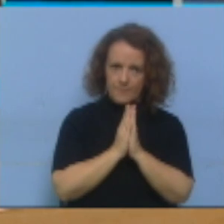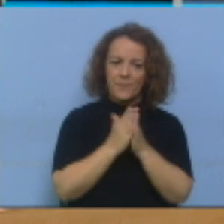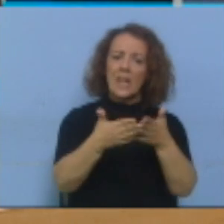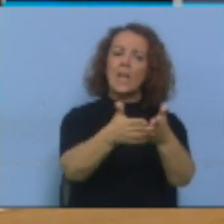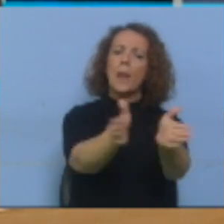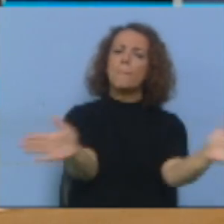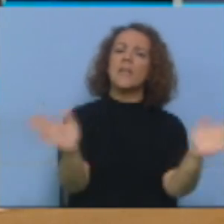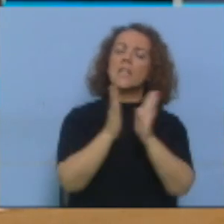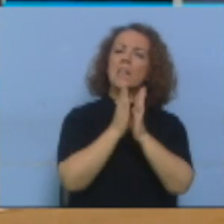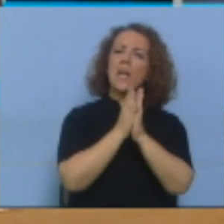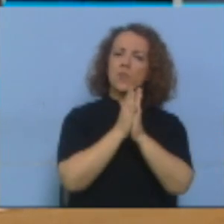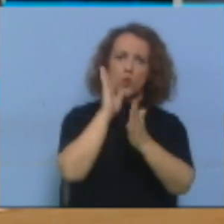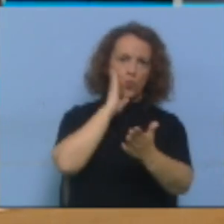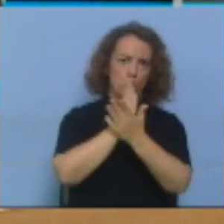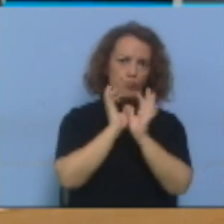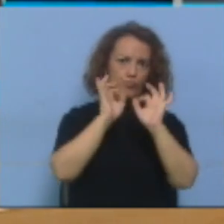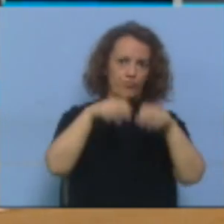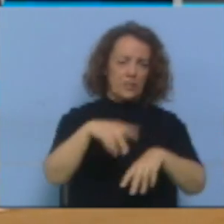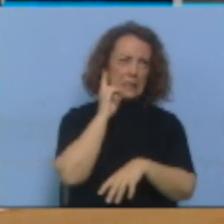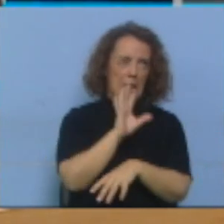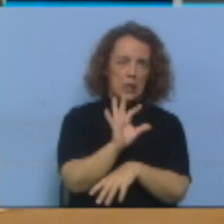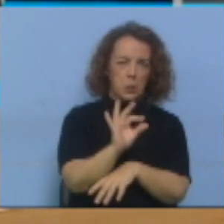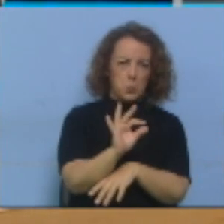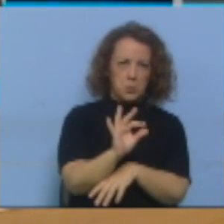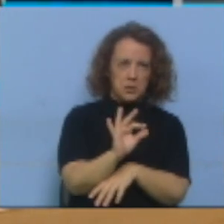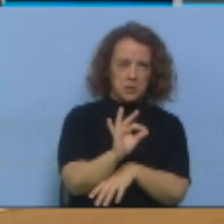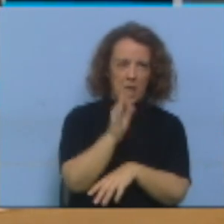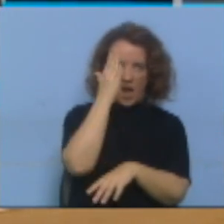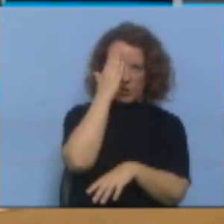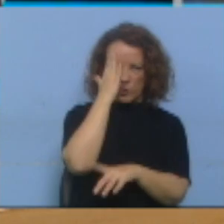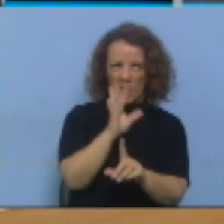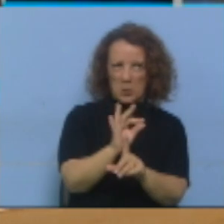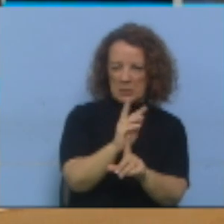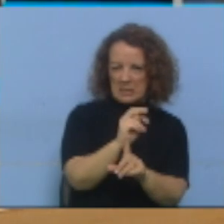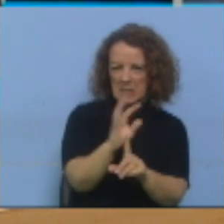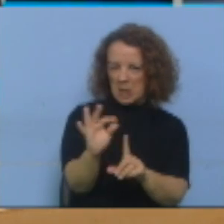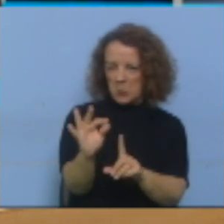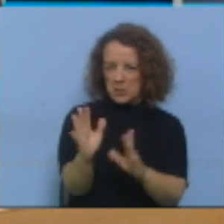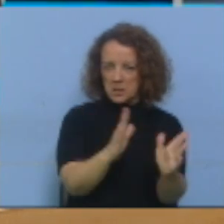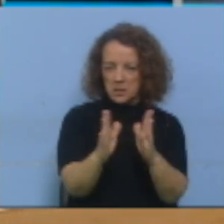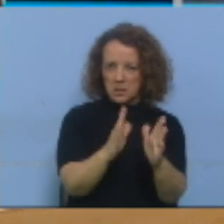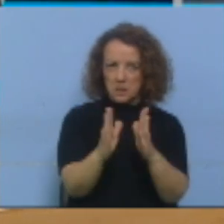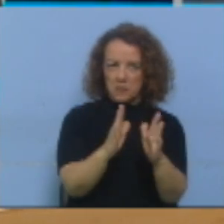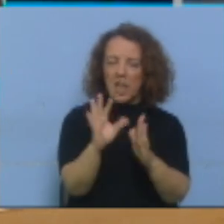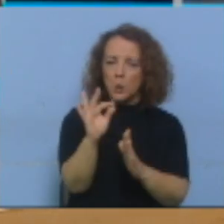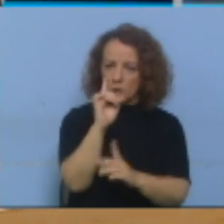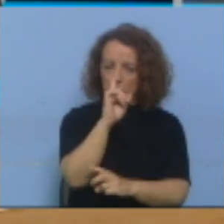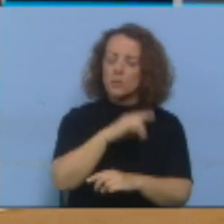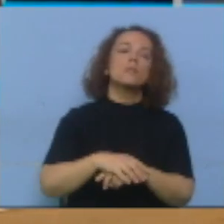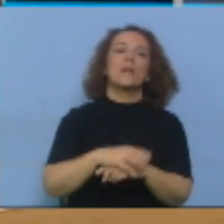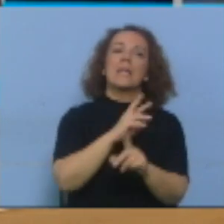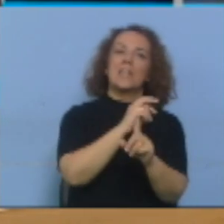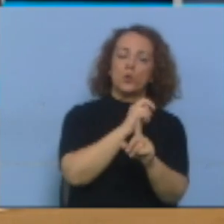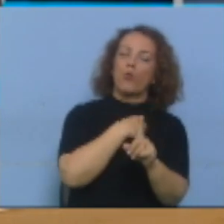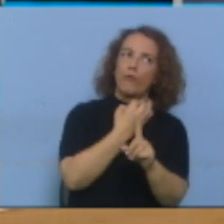aberta no dia 14, salvo erro, 13, 14 de... 14, porque 13